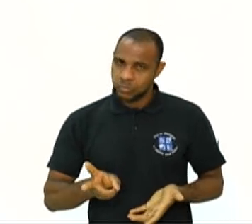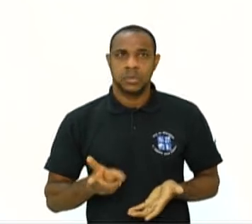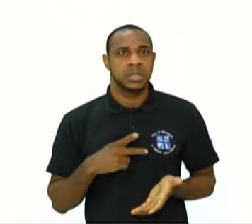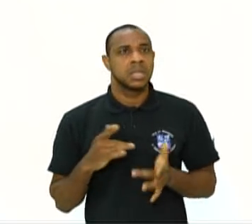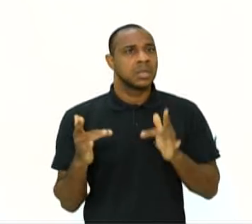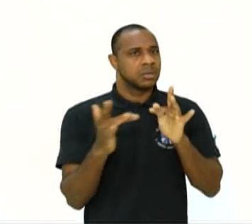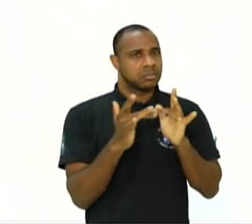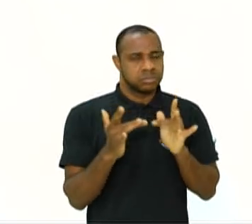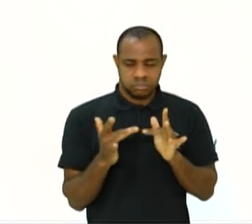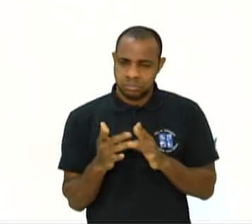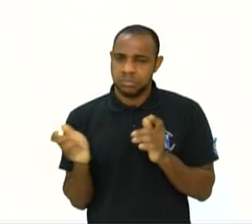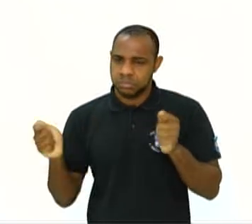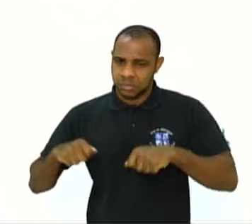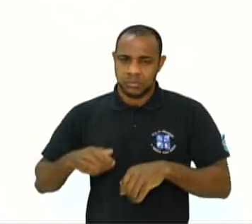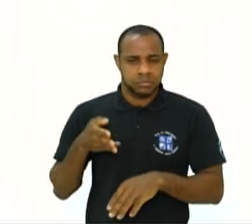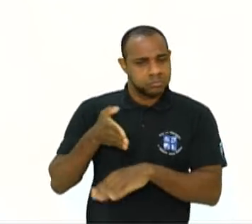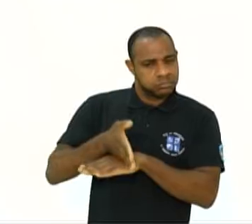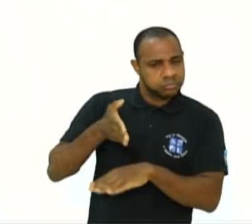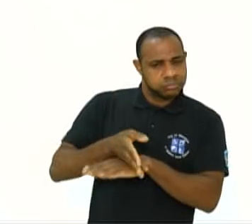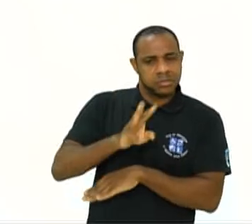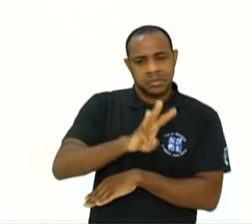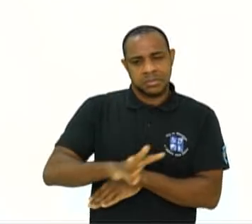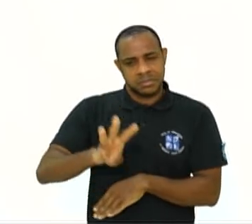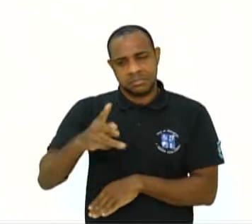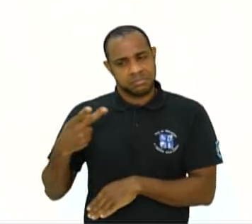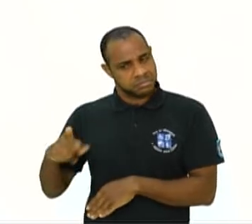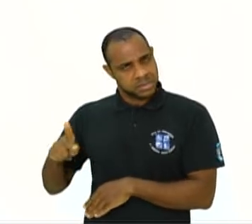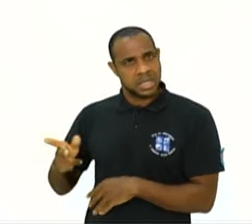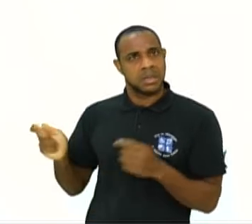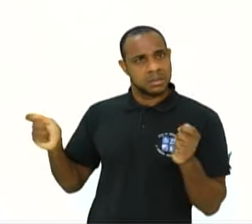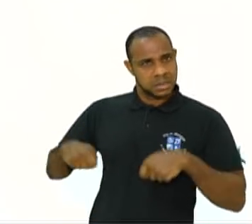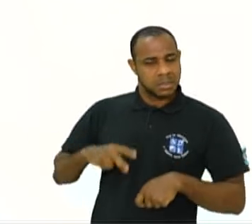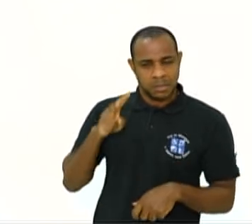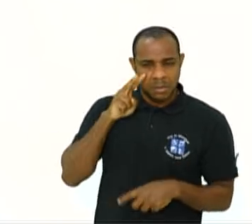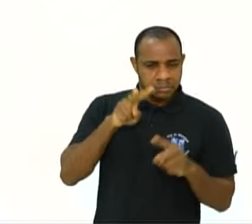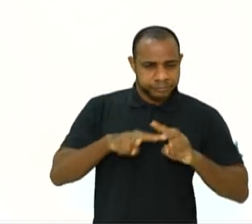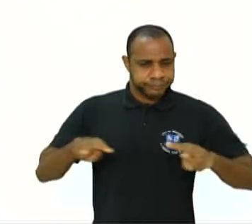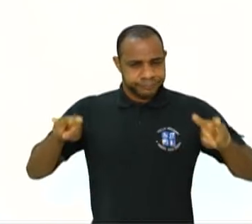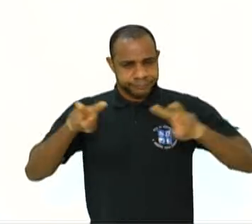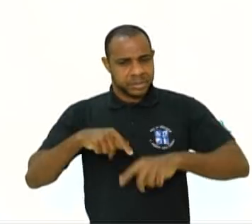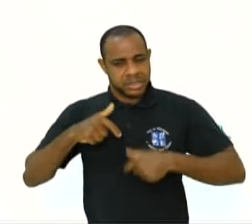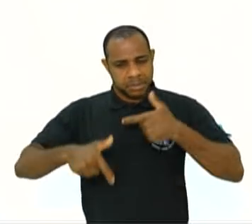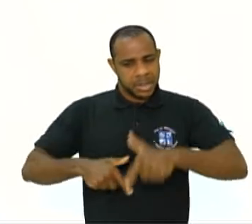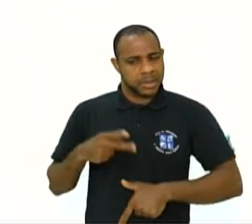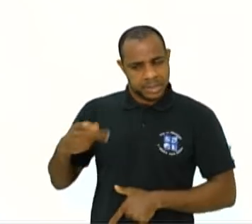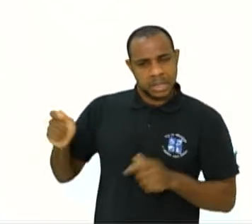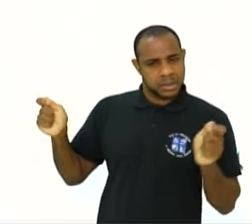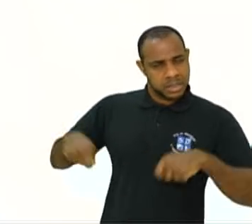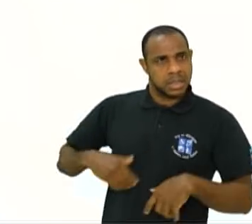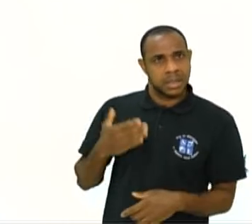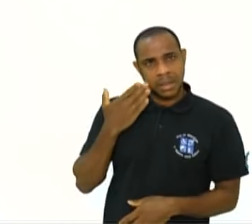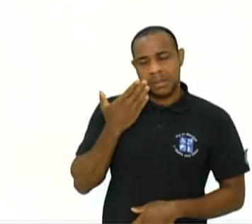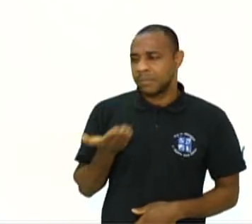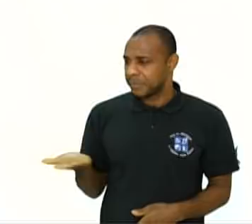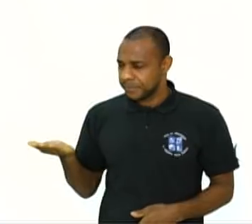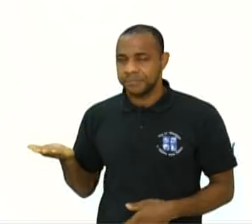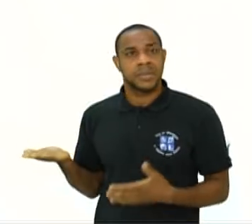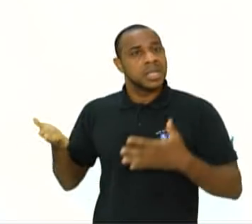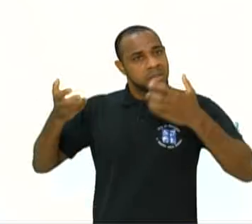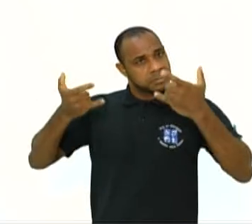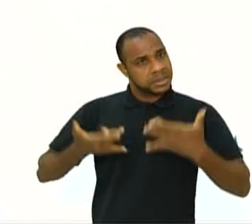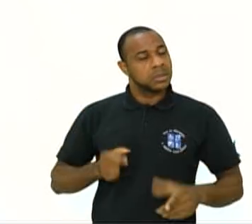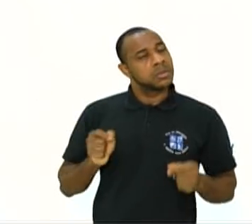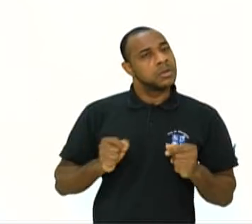ela, visitar o seu blog, ver mais imagens das suas obras e saber novidades da carreira da artista. Ela fala, né? Ela faz vários